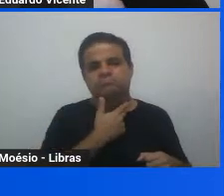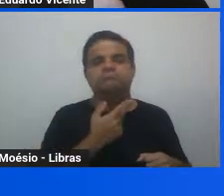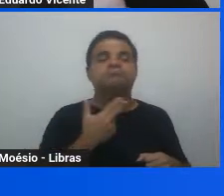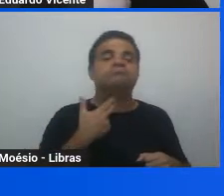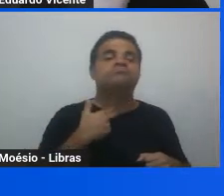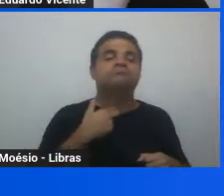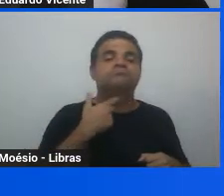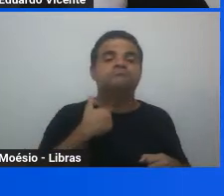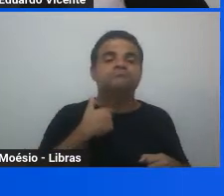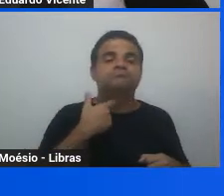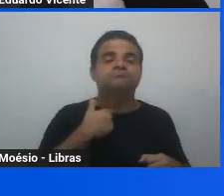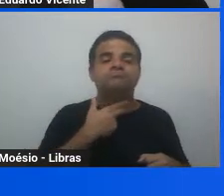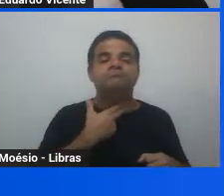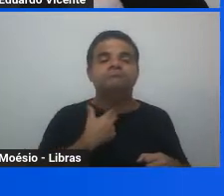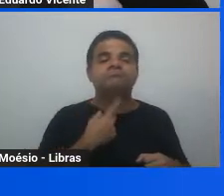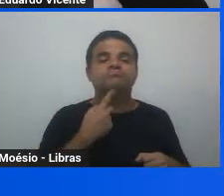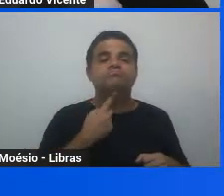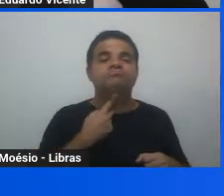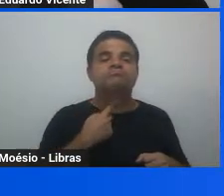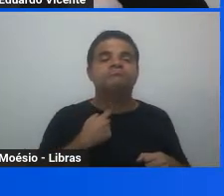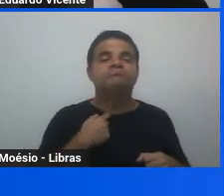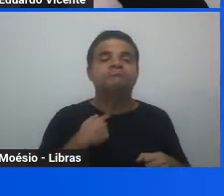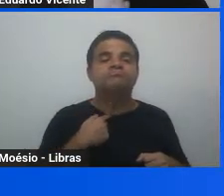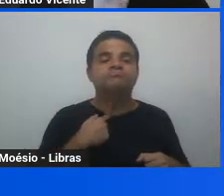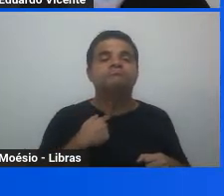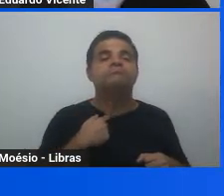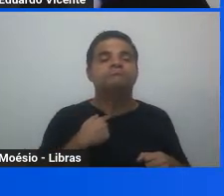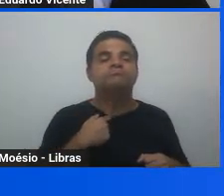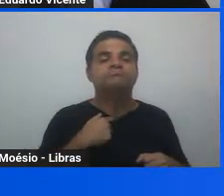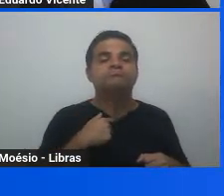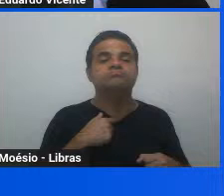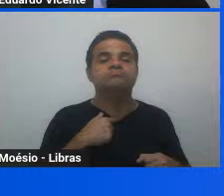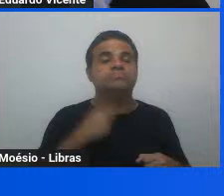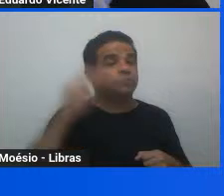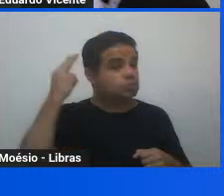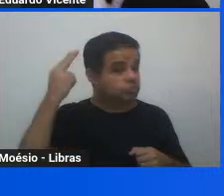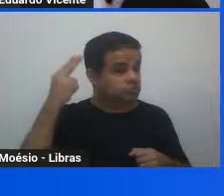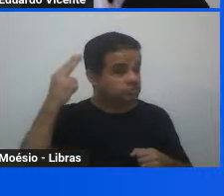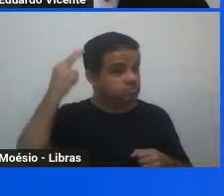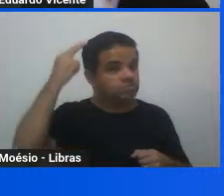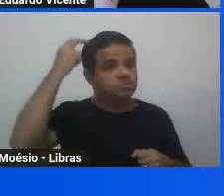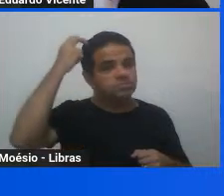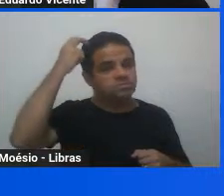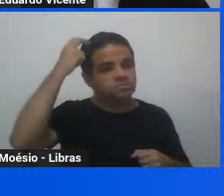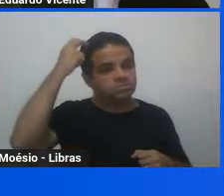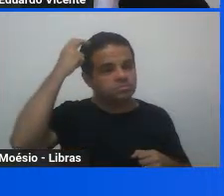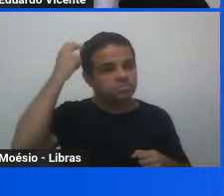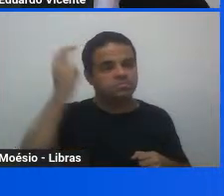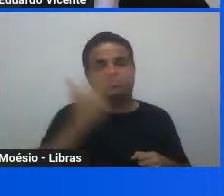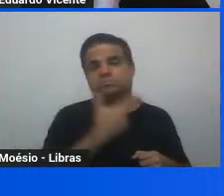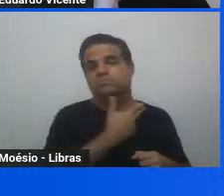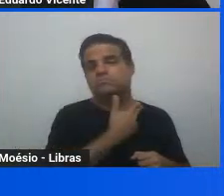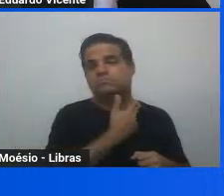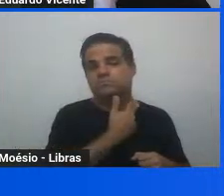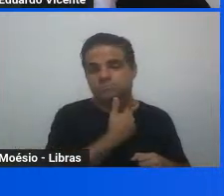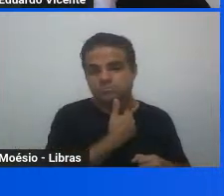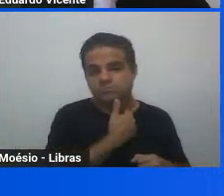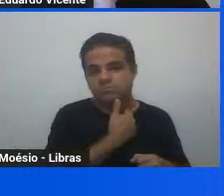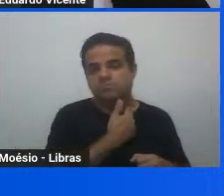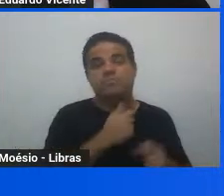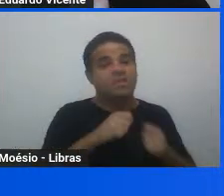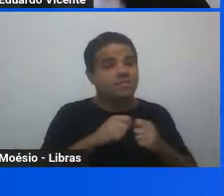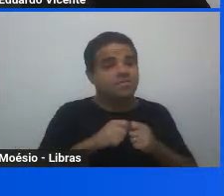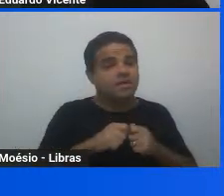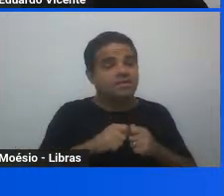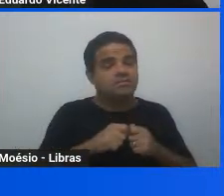traqueia, né, esse ossinho da traqueia, 2 dedinhos seu e colocar do ladinho. Faça isso agora.